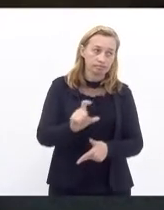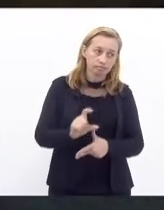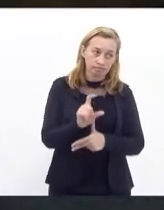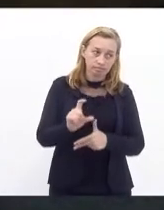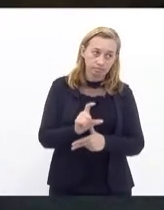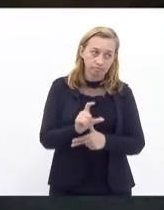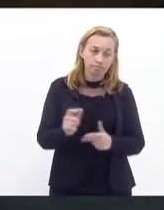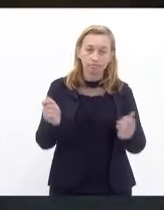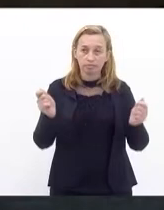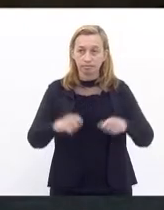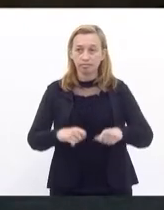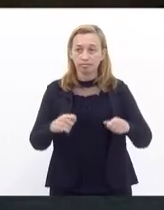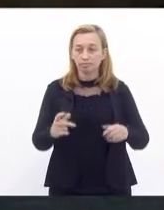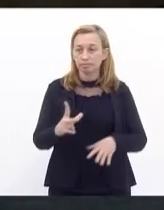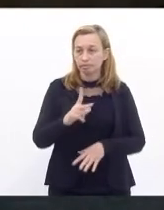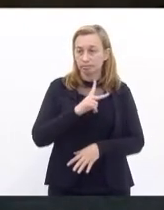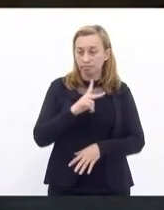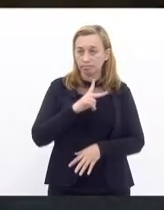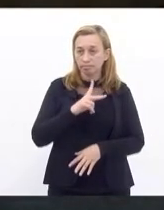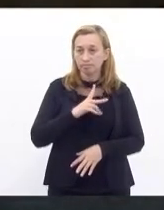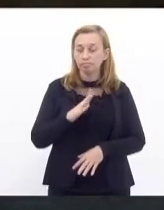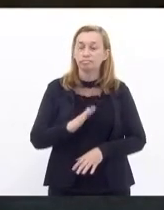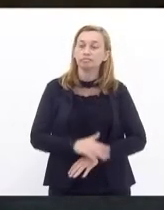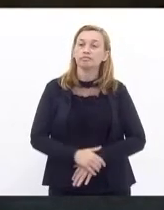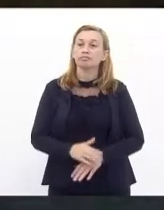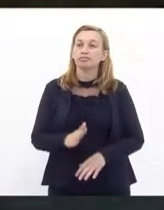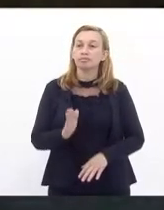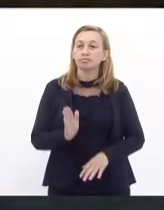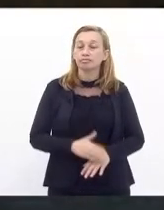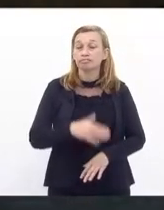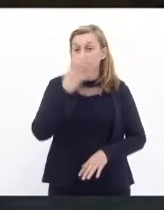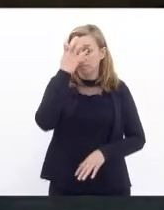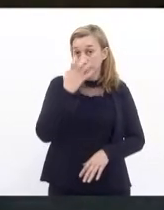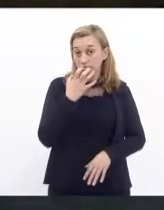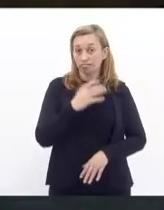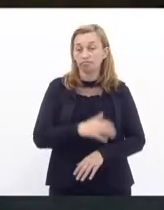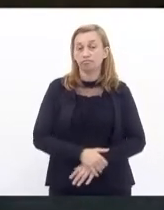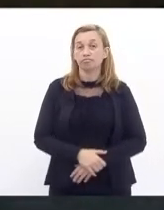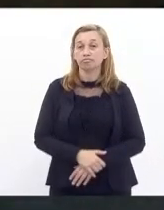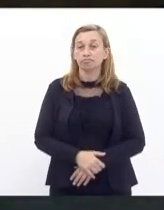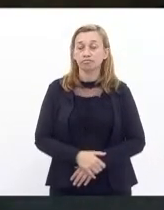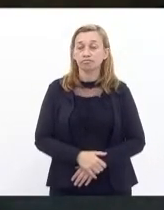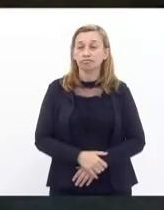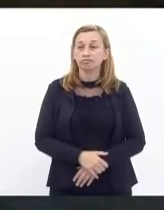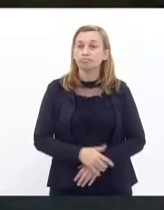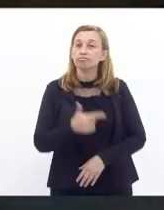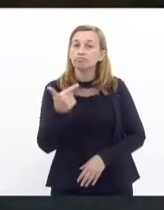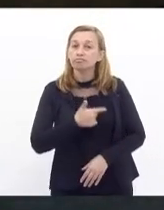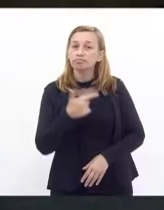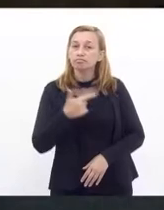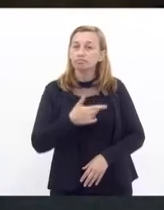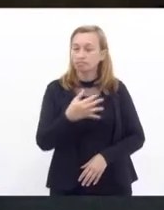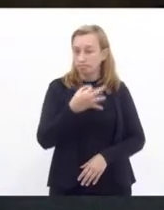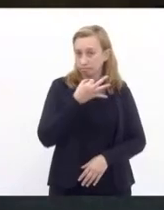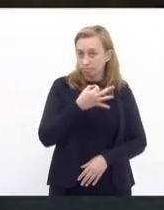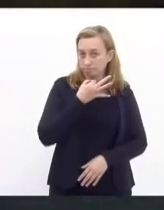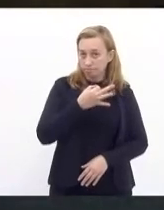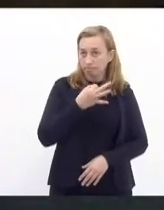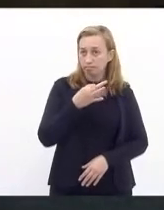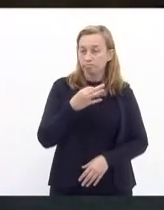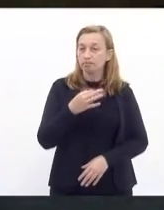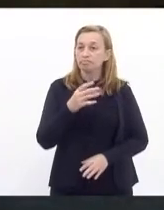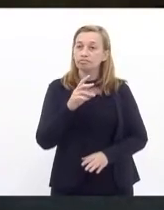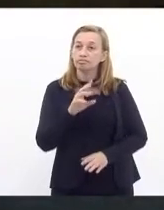pela competência privada. E mais grave do que isso, no segundo argumento do